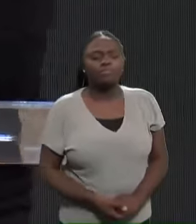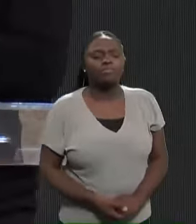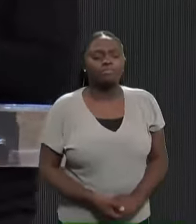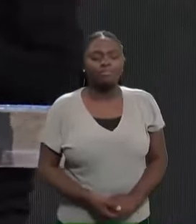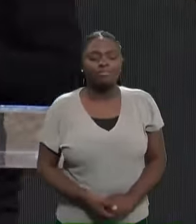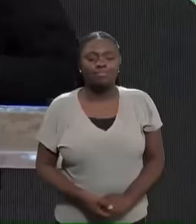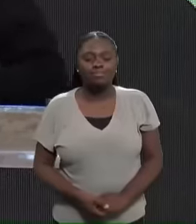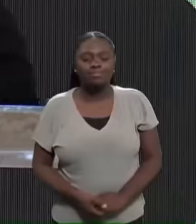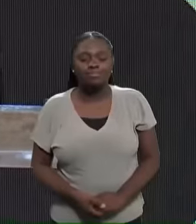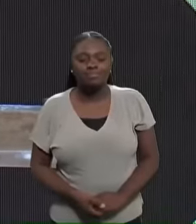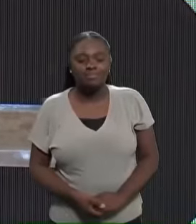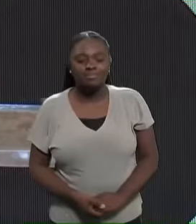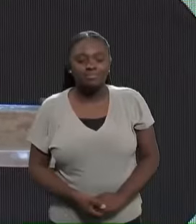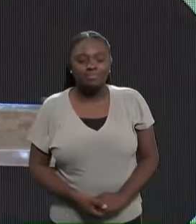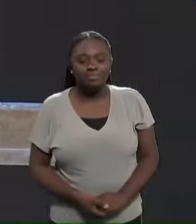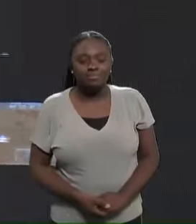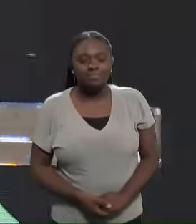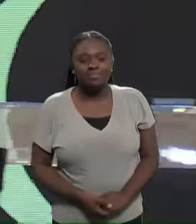Chegou.